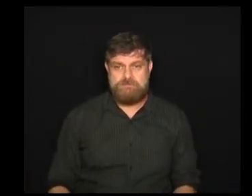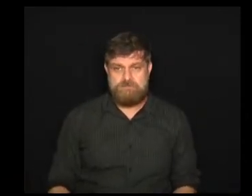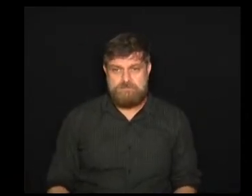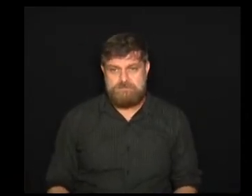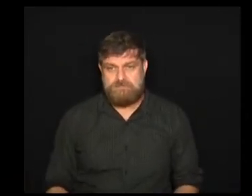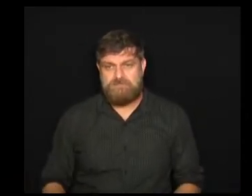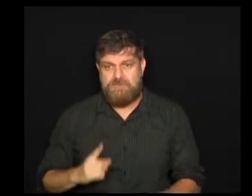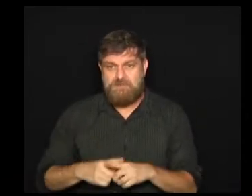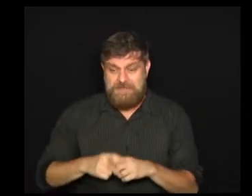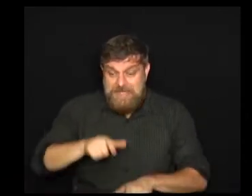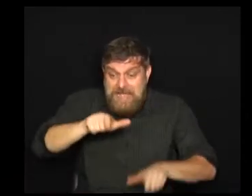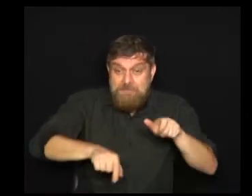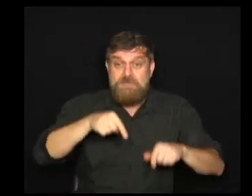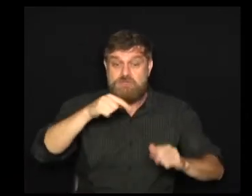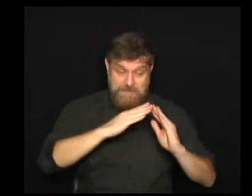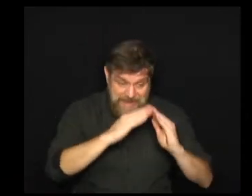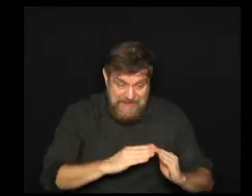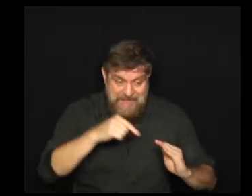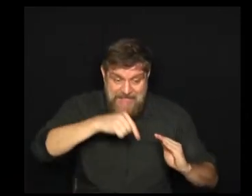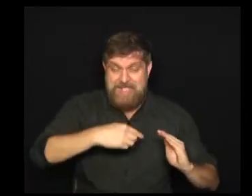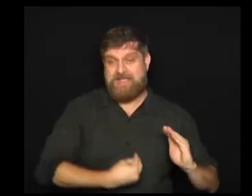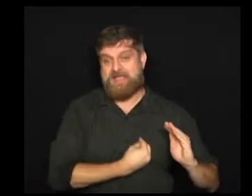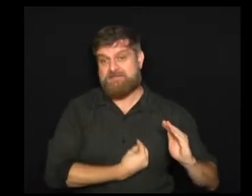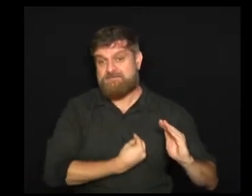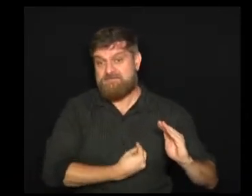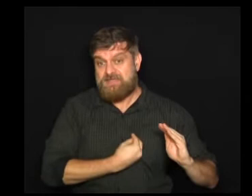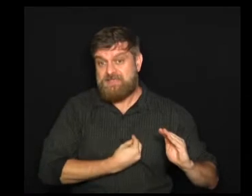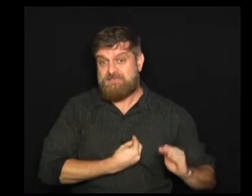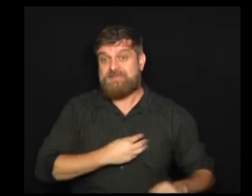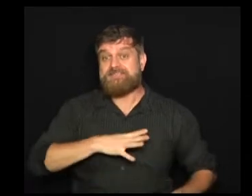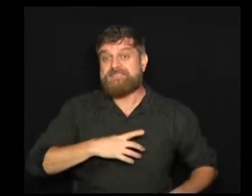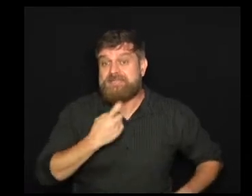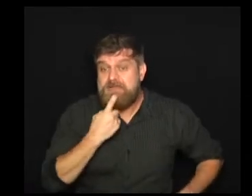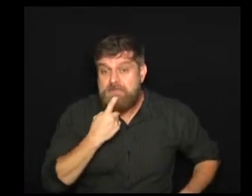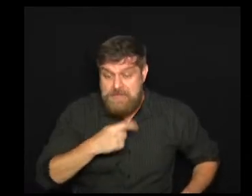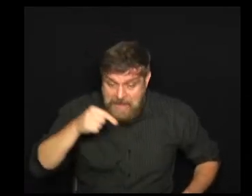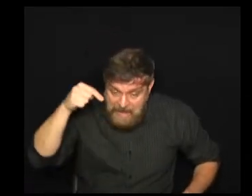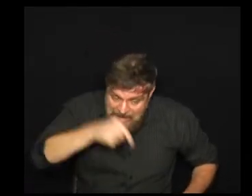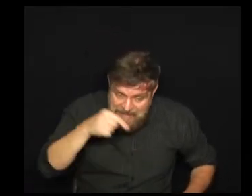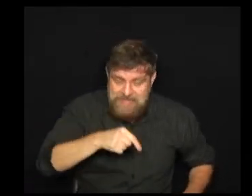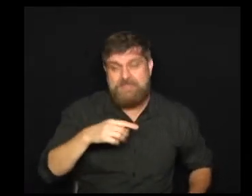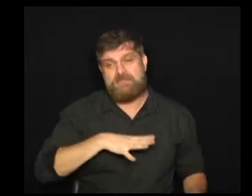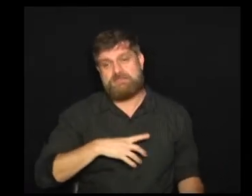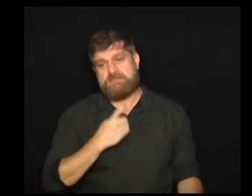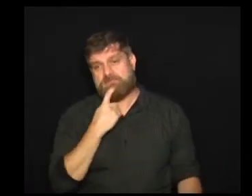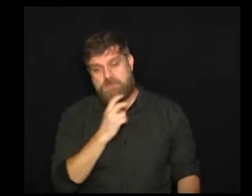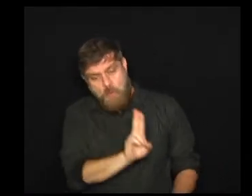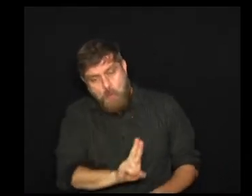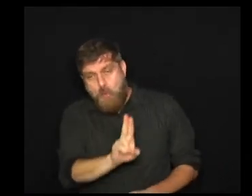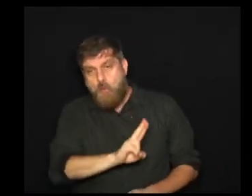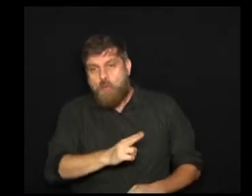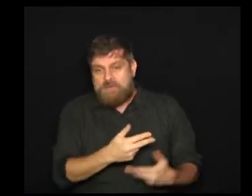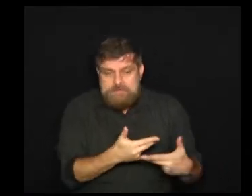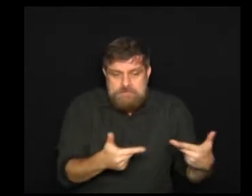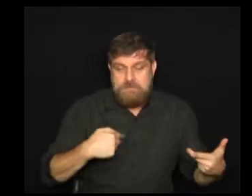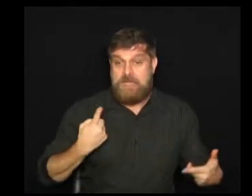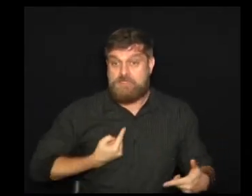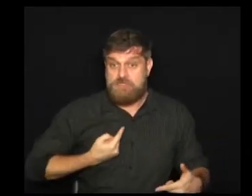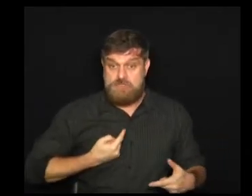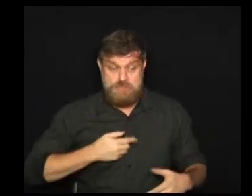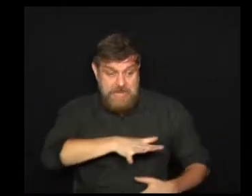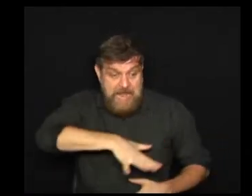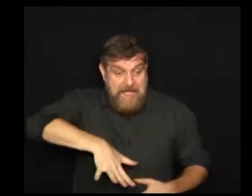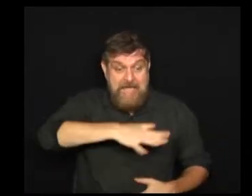Porque as pessoas moram aqui, né? Não moram no estado, nem moram usam as coisas daqui. Então acho que a gente tem que trabalhar cada vez mais políticas